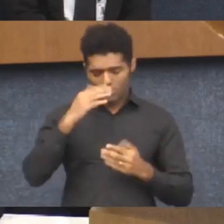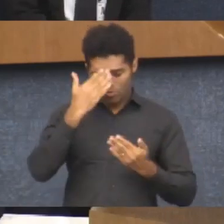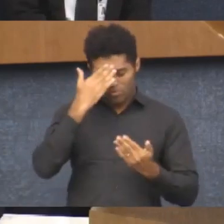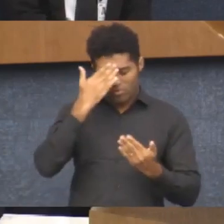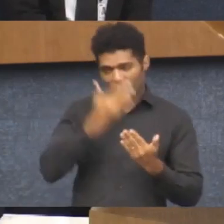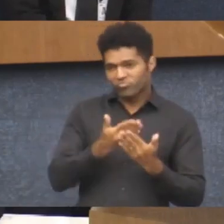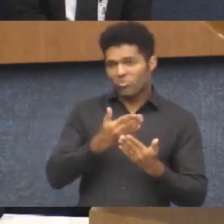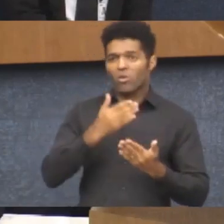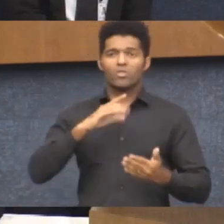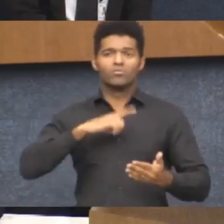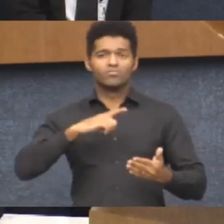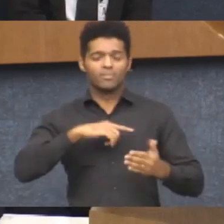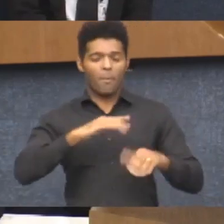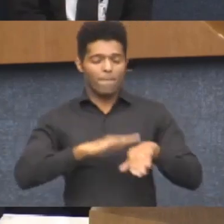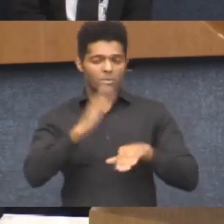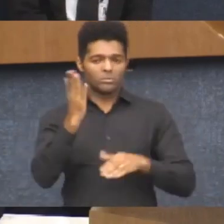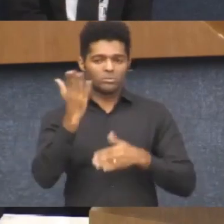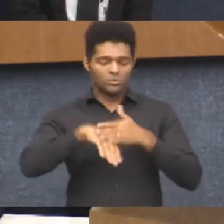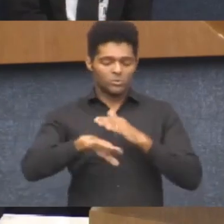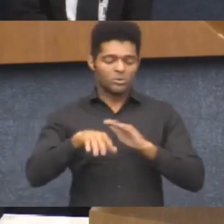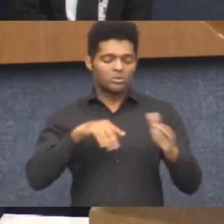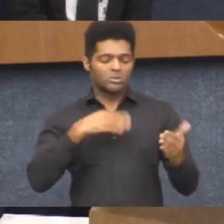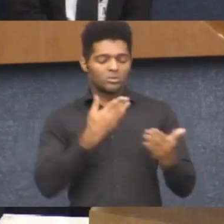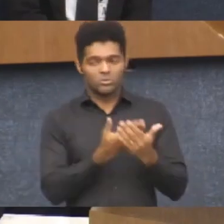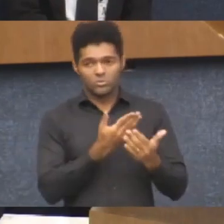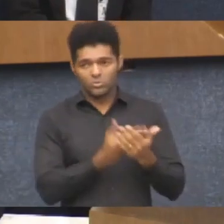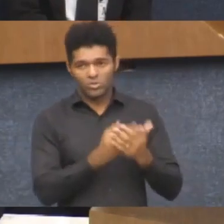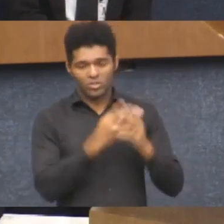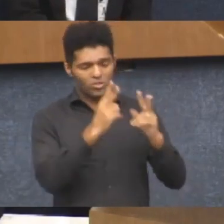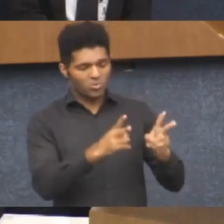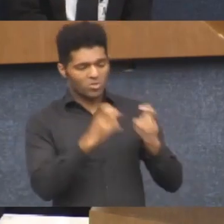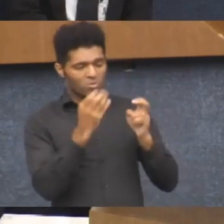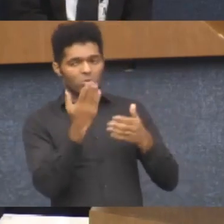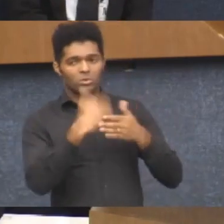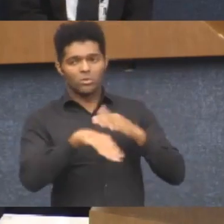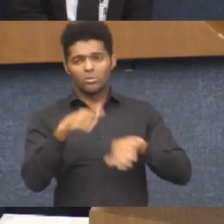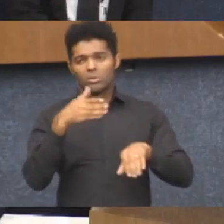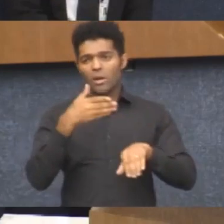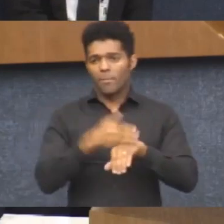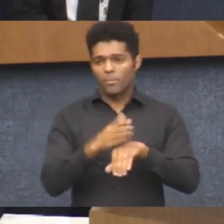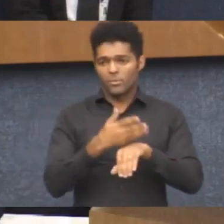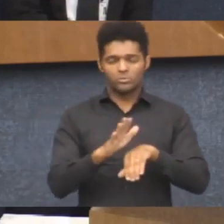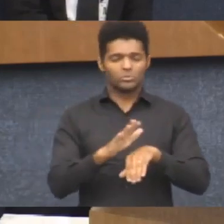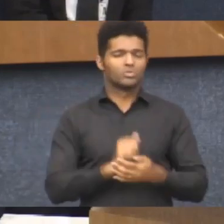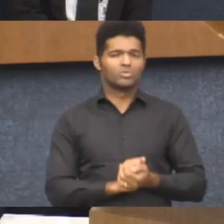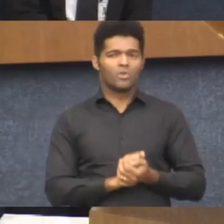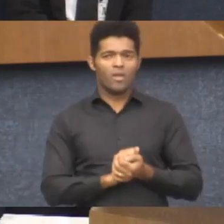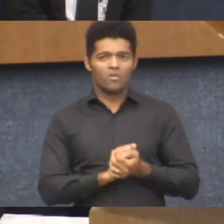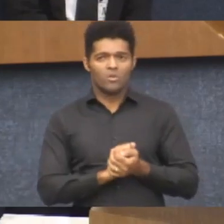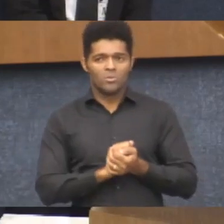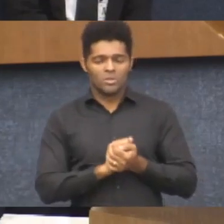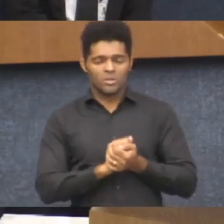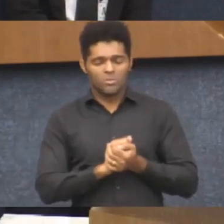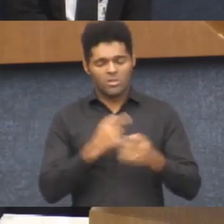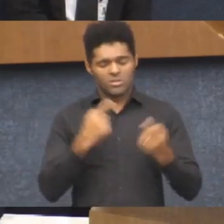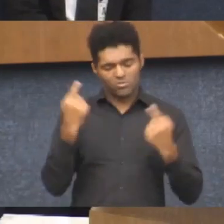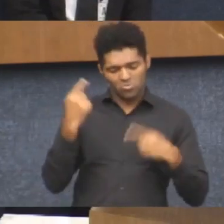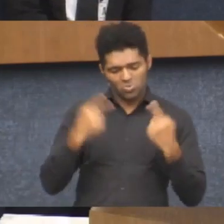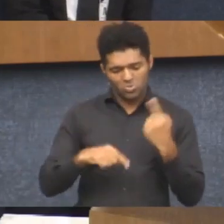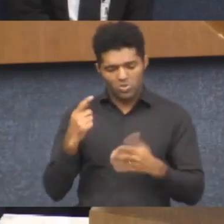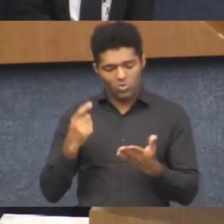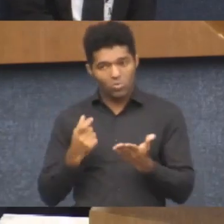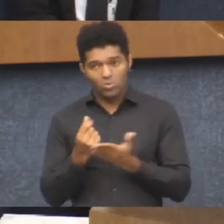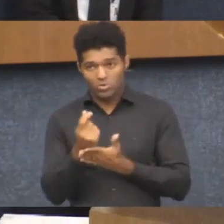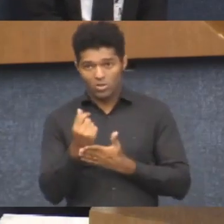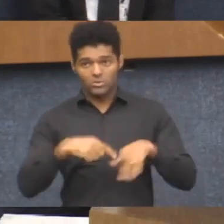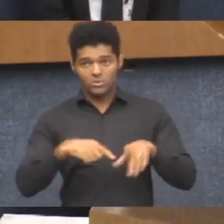vista teórico e a gente viu isso na prática. Mas vamos para essa discussão de gasto. Eu acho ela, assim, bem interessante, e aí eu vou